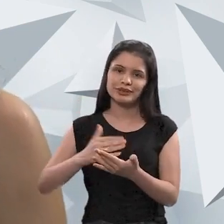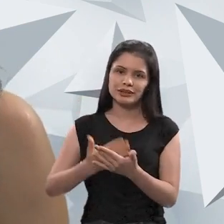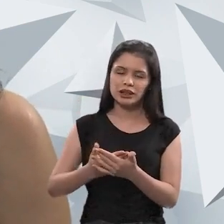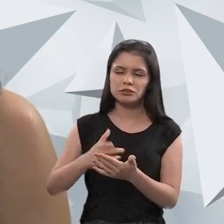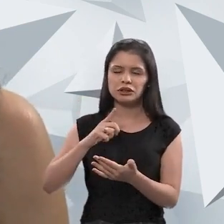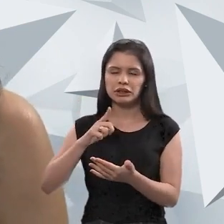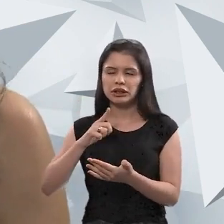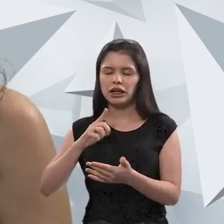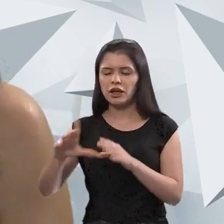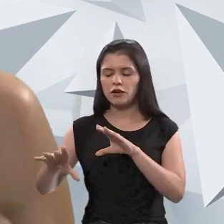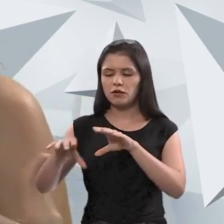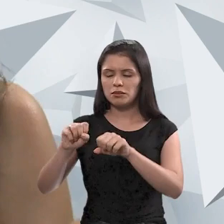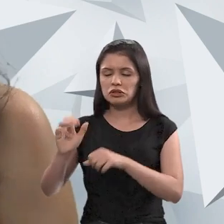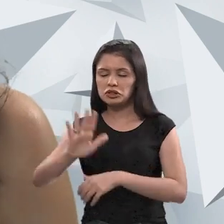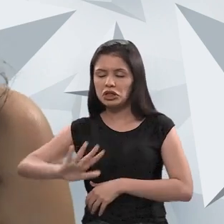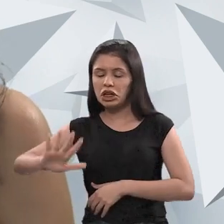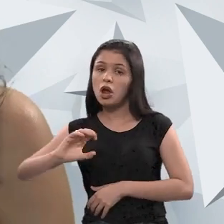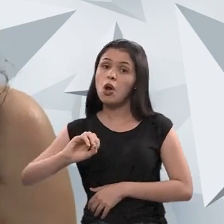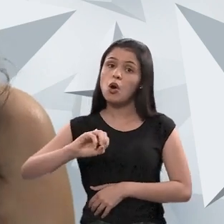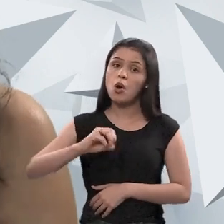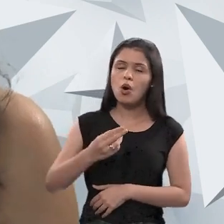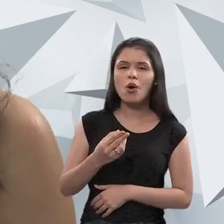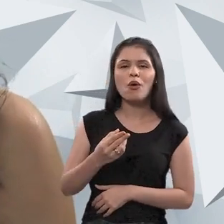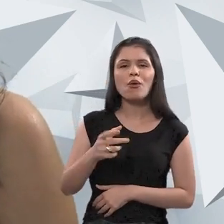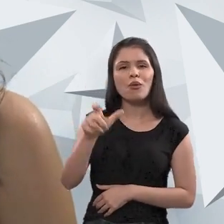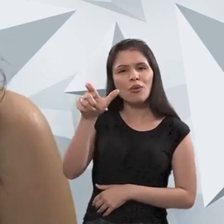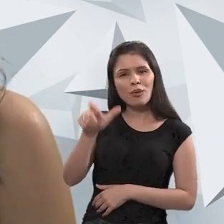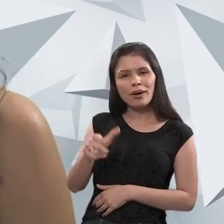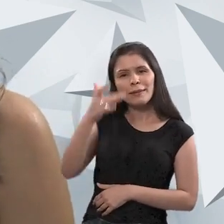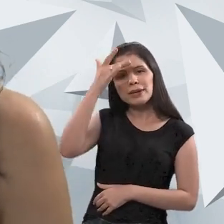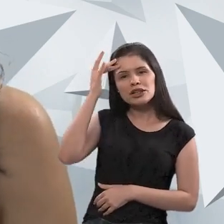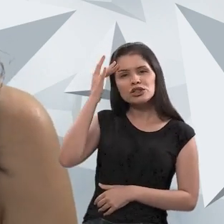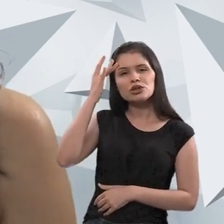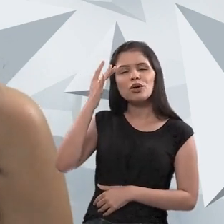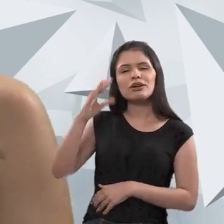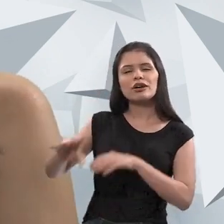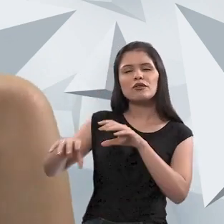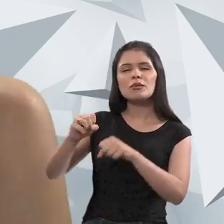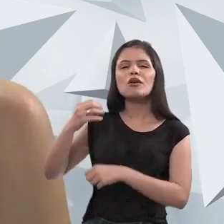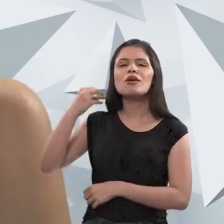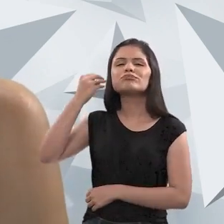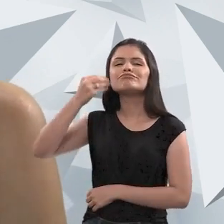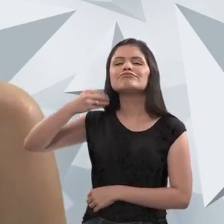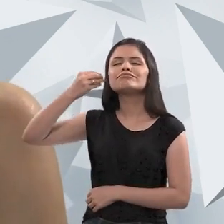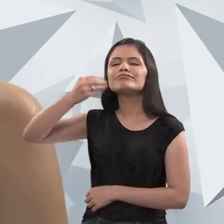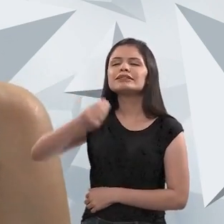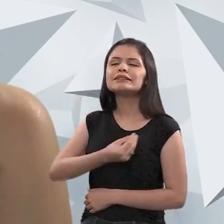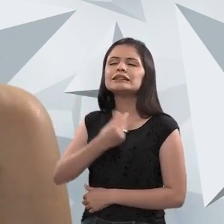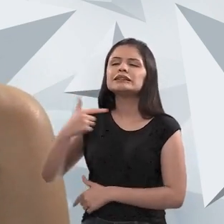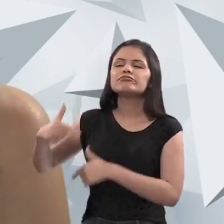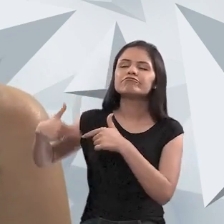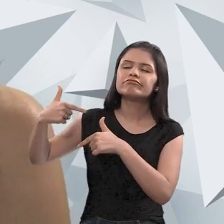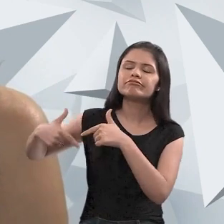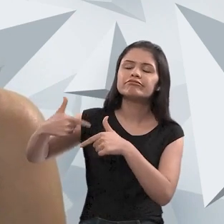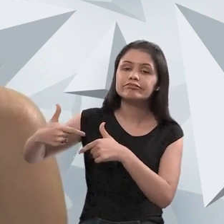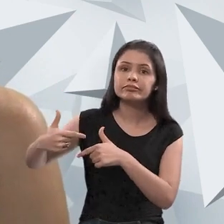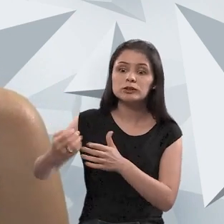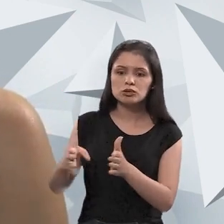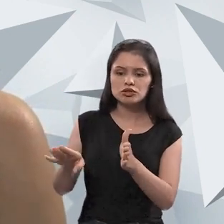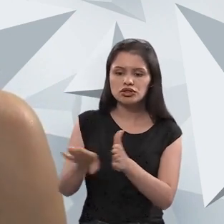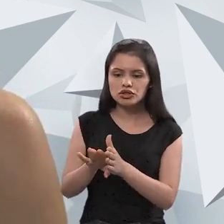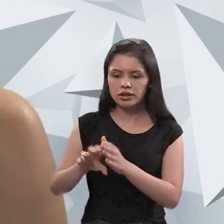com os surdos, nas experiências práticas de interpretação, ele chega no ensino superior, ele entra em contato